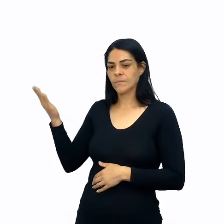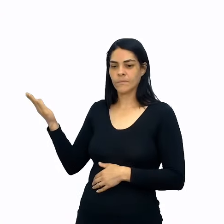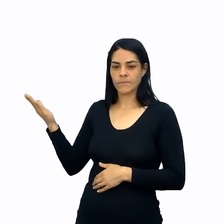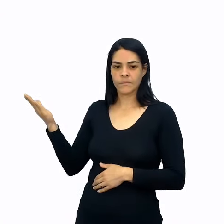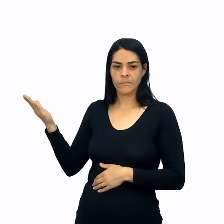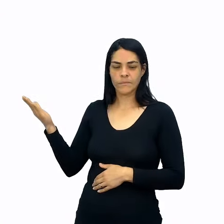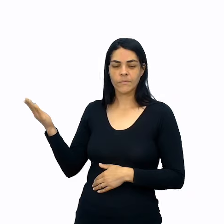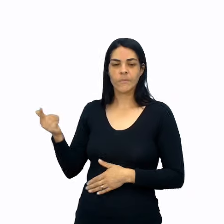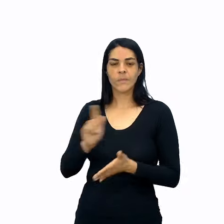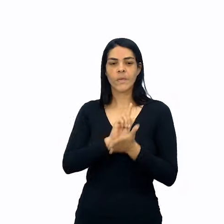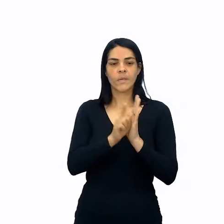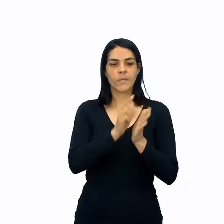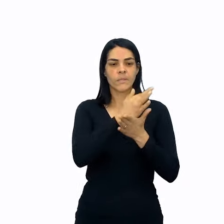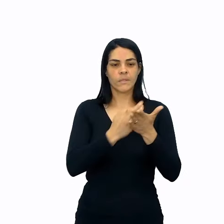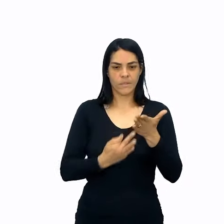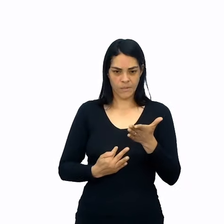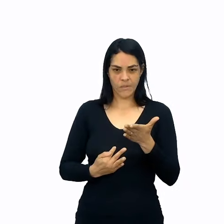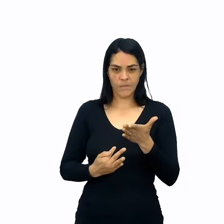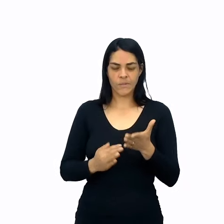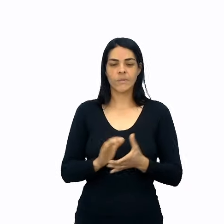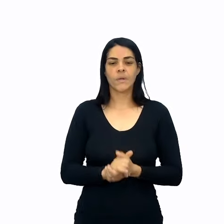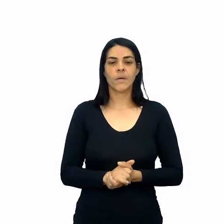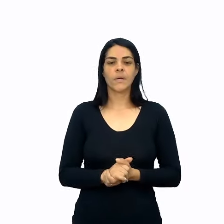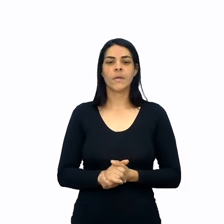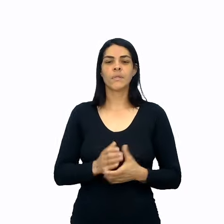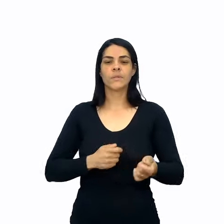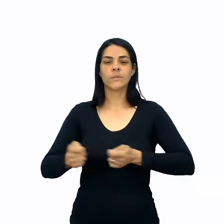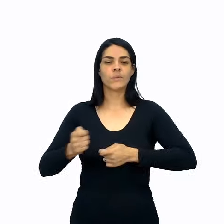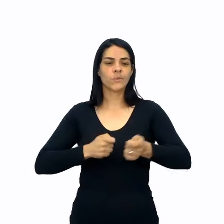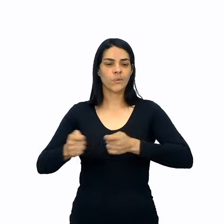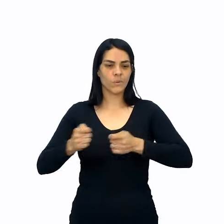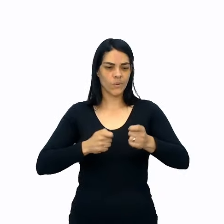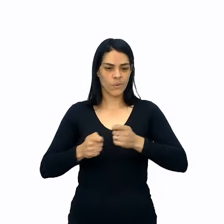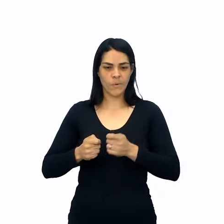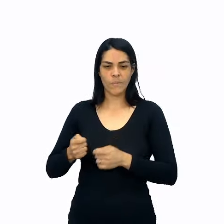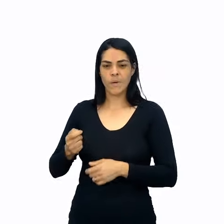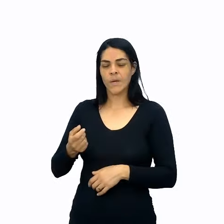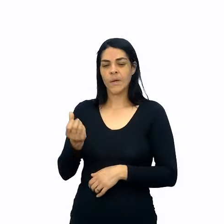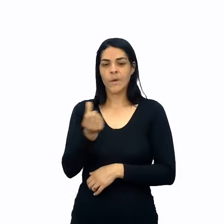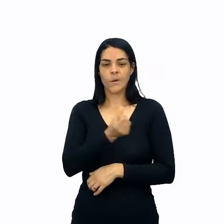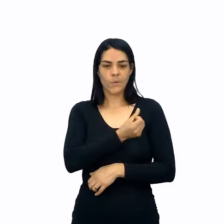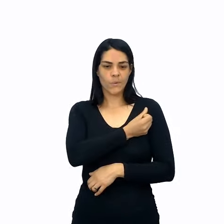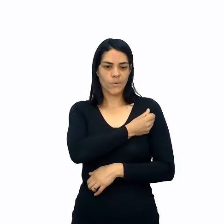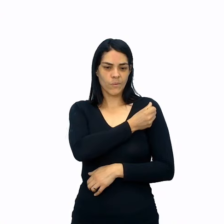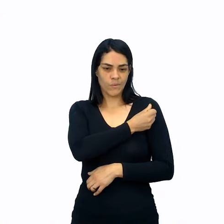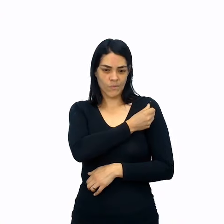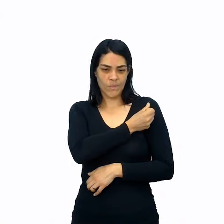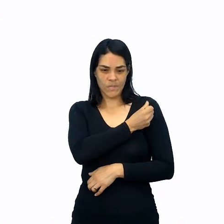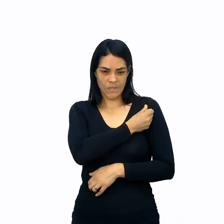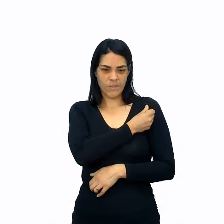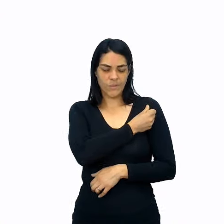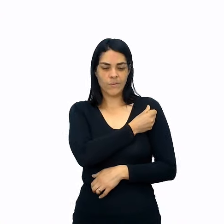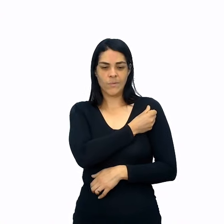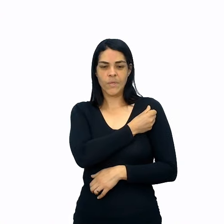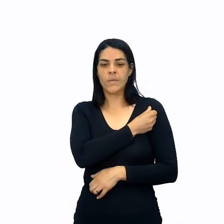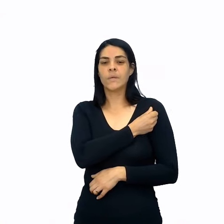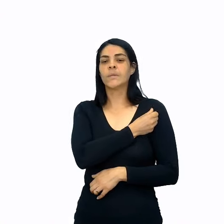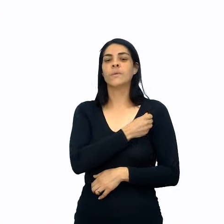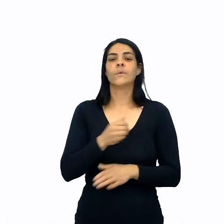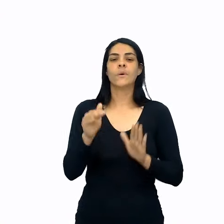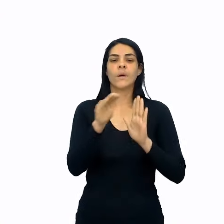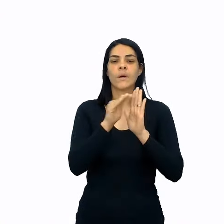domínios sociais. Nós dividimos aqui, ó, o sexto ano que já foi abordado na etapa 1, por isso que é importante